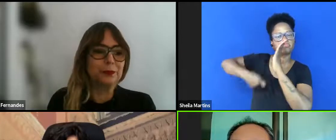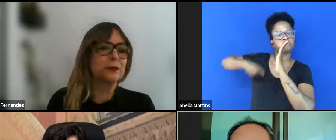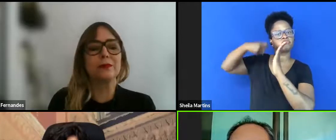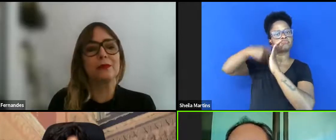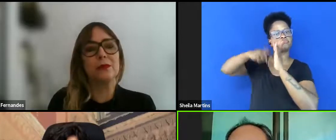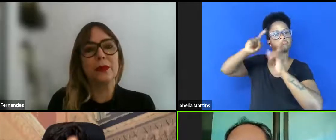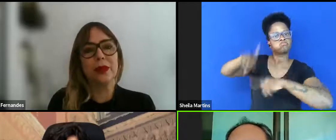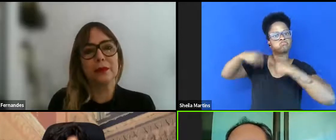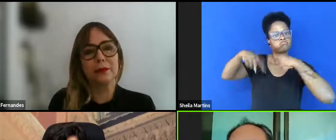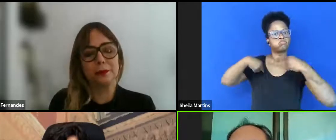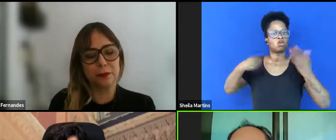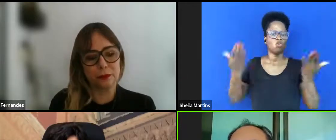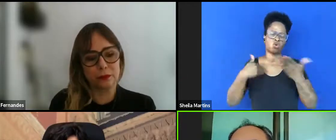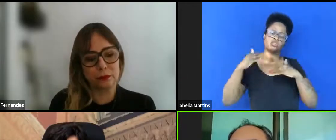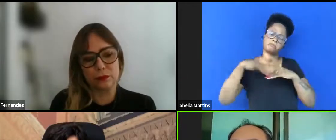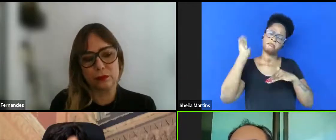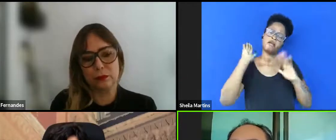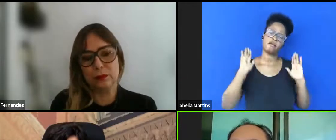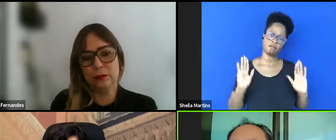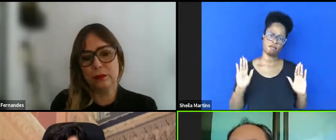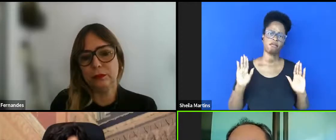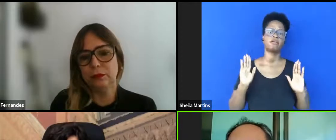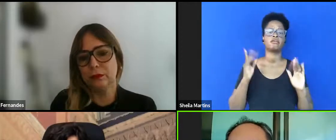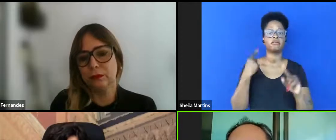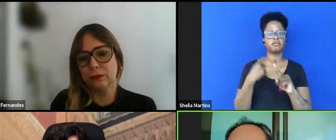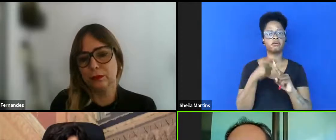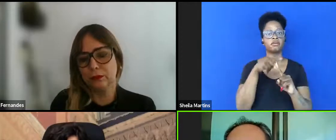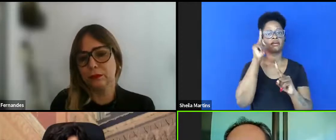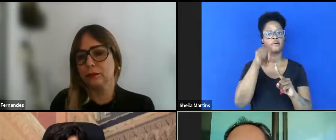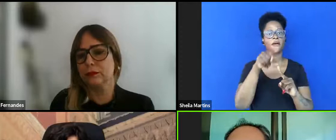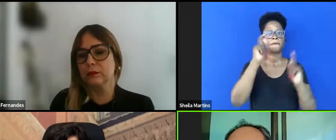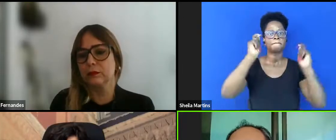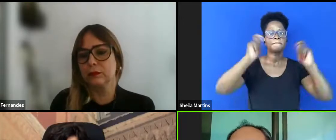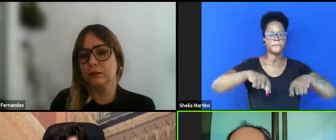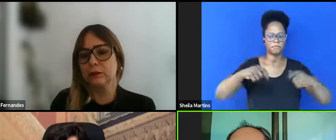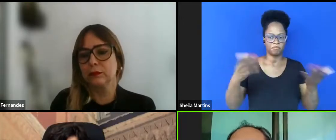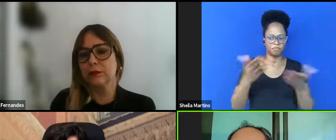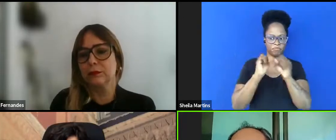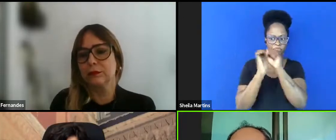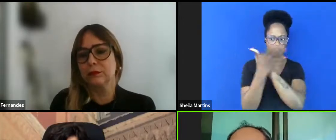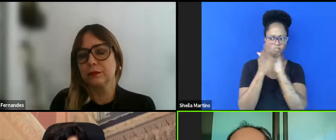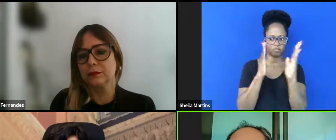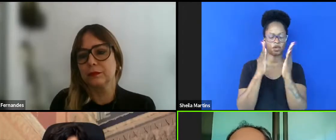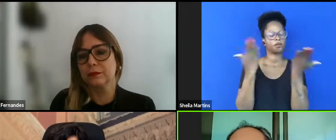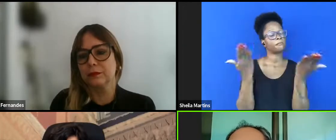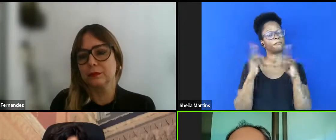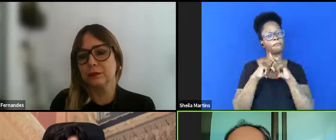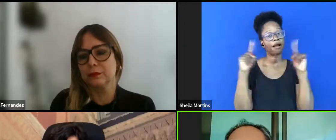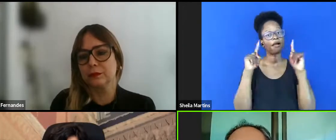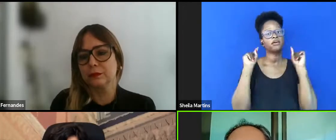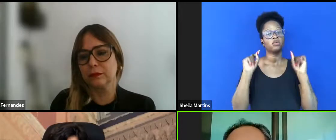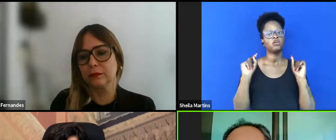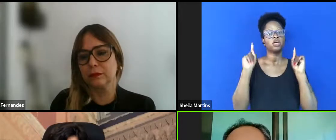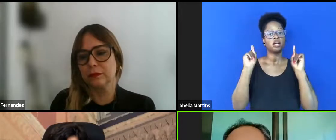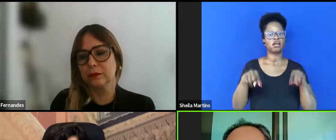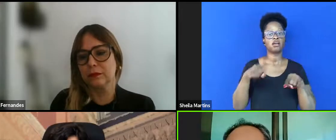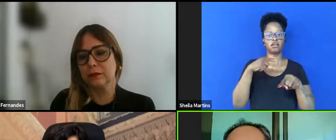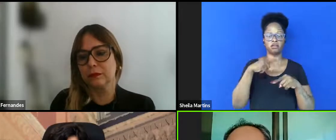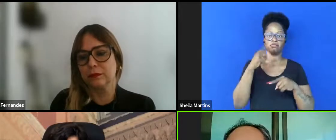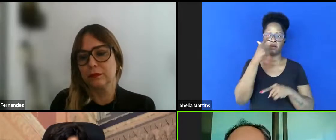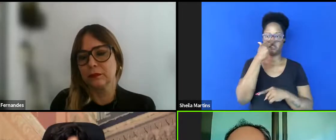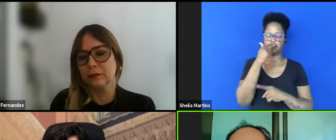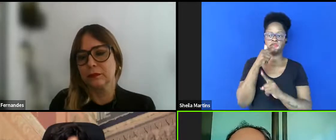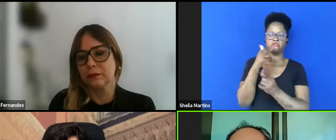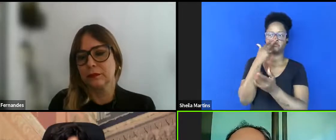desafio, hoje muito mais, né, em função da situação atual, mas serve de inspiração para